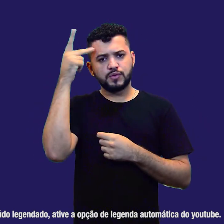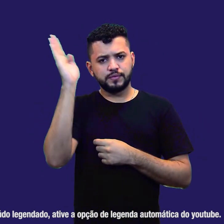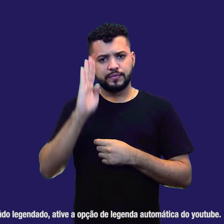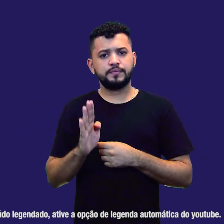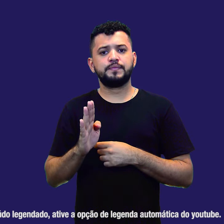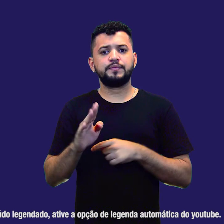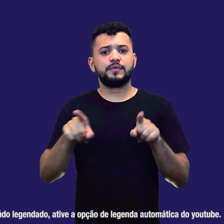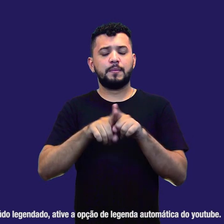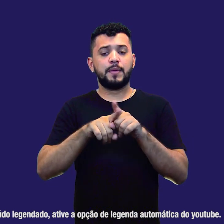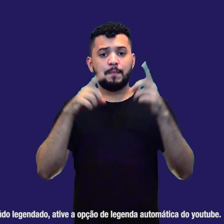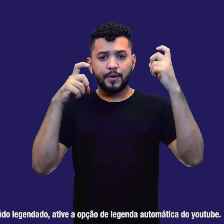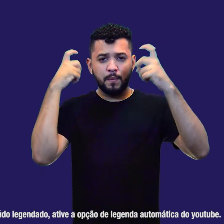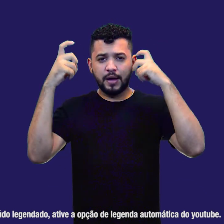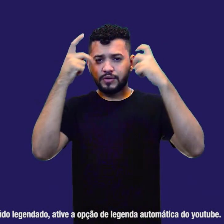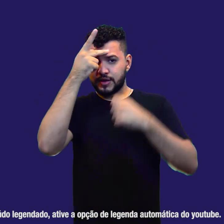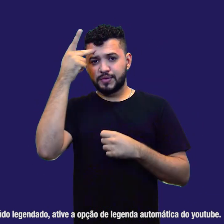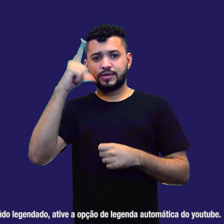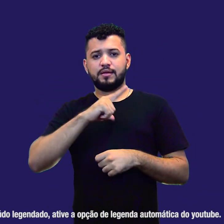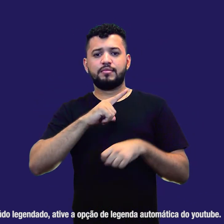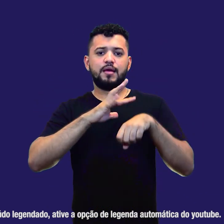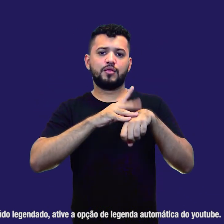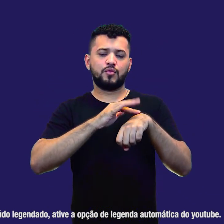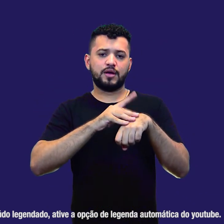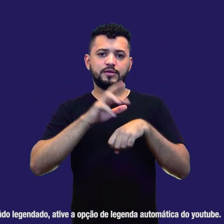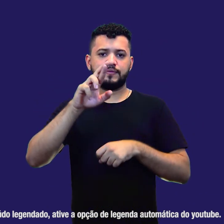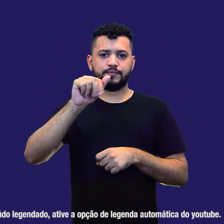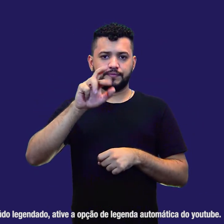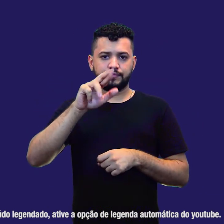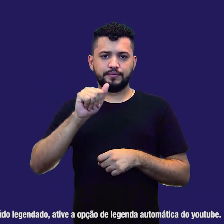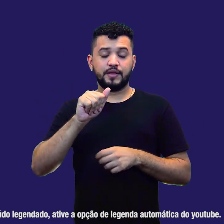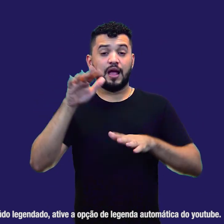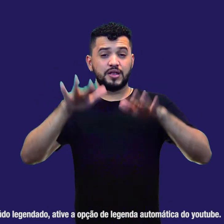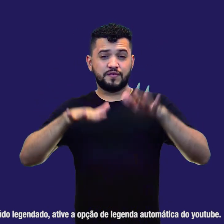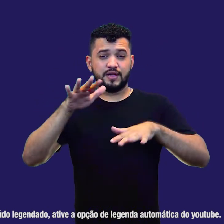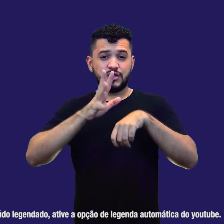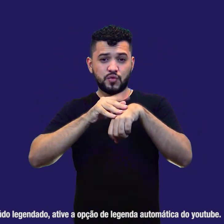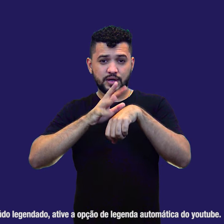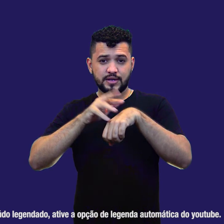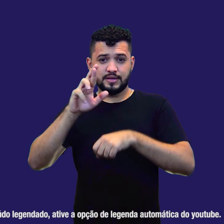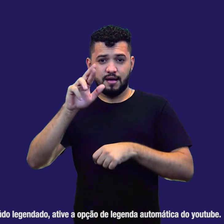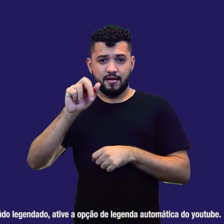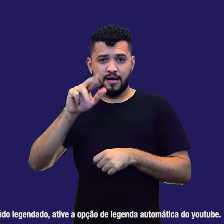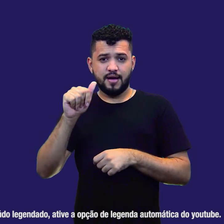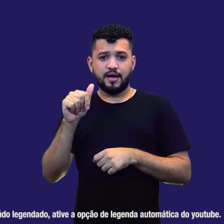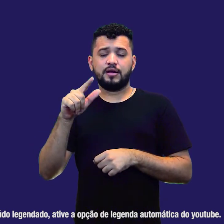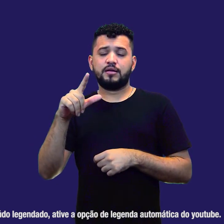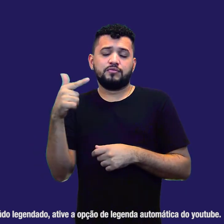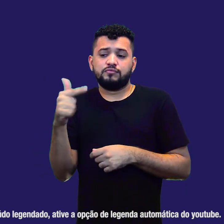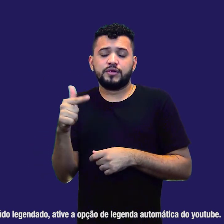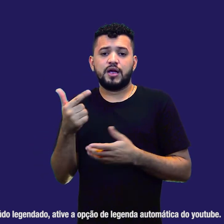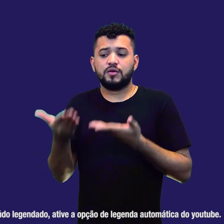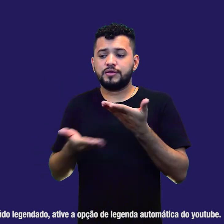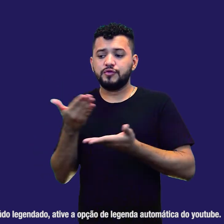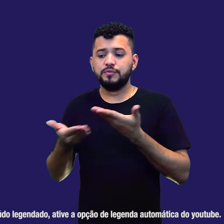doenças raras. Nem todas as doenças raras têm um tratamento de alto custo, que vai ser